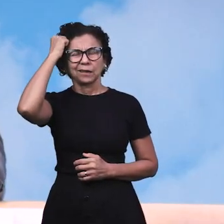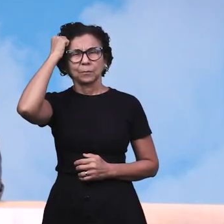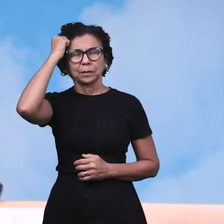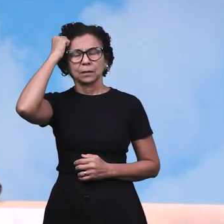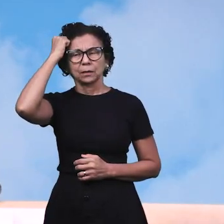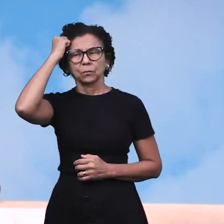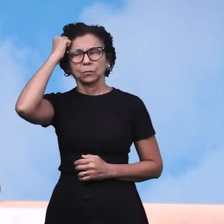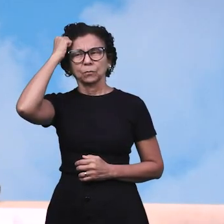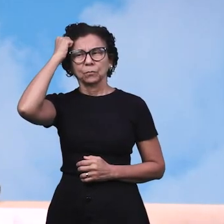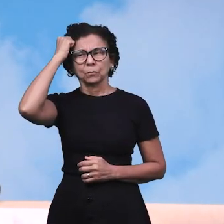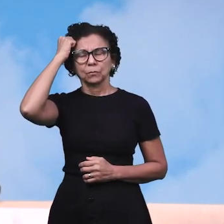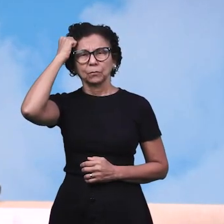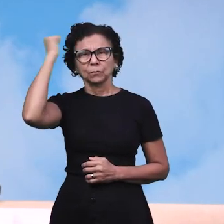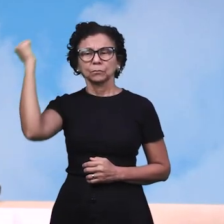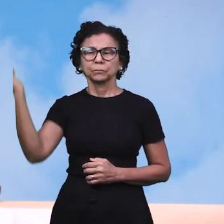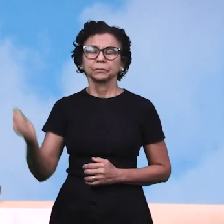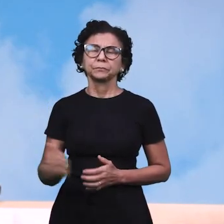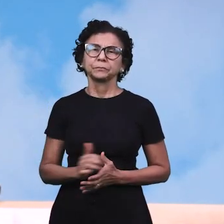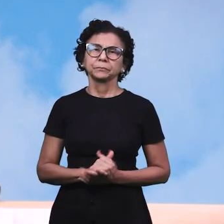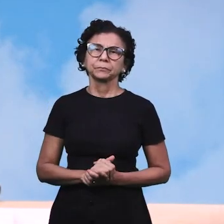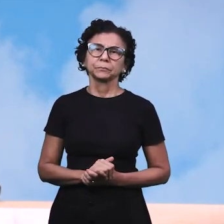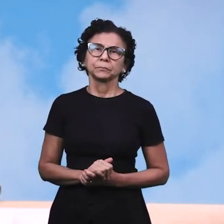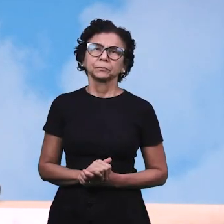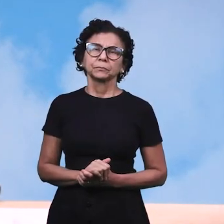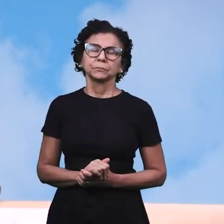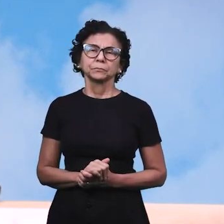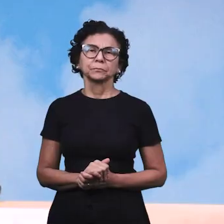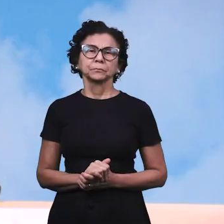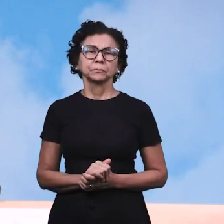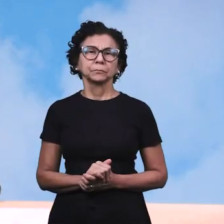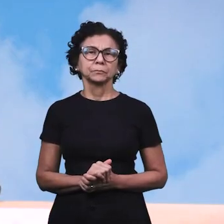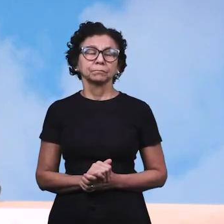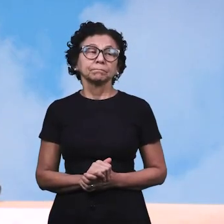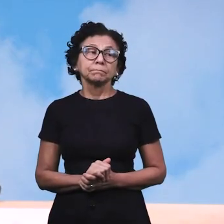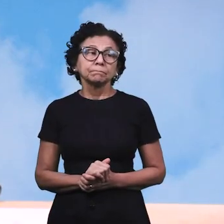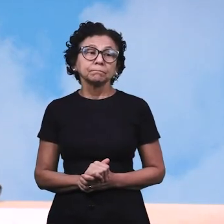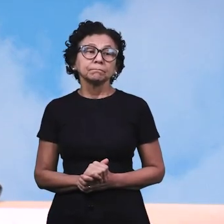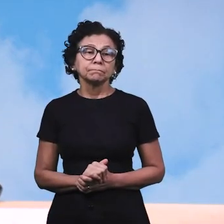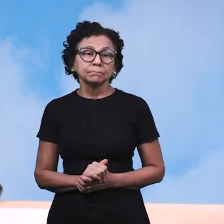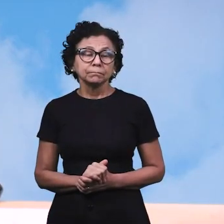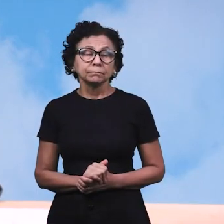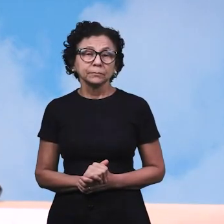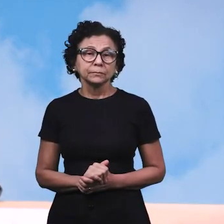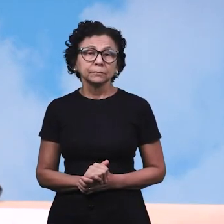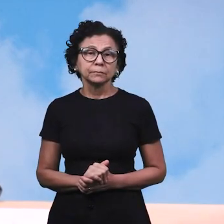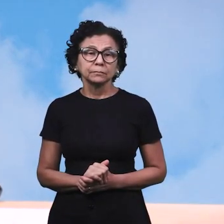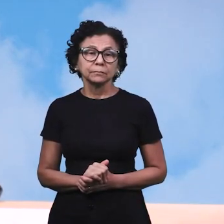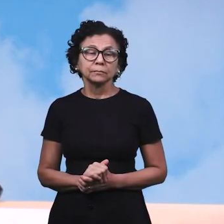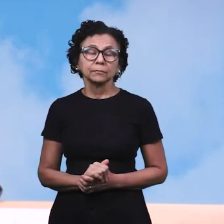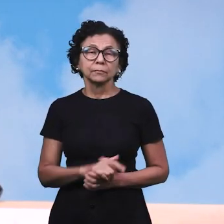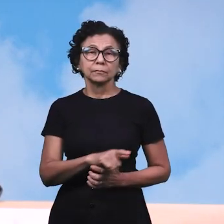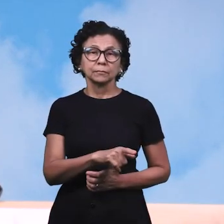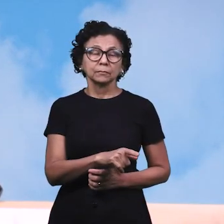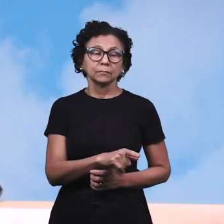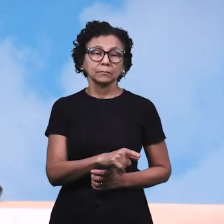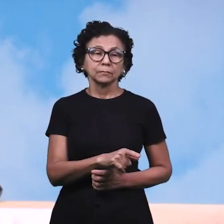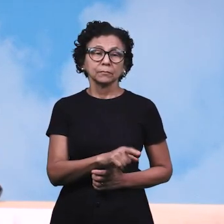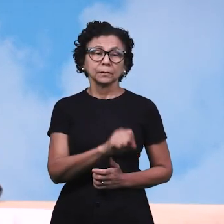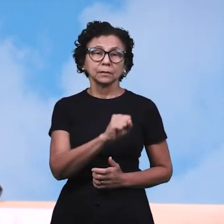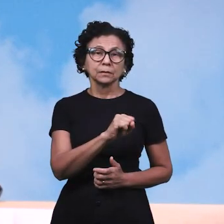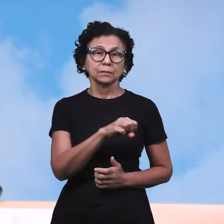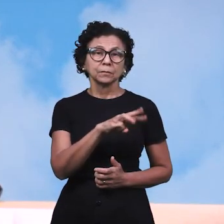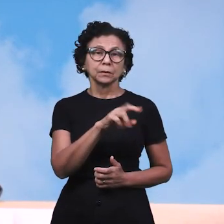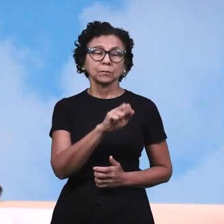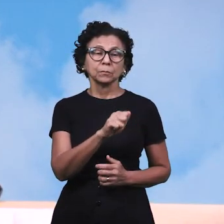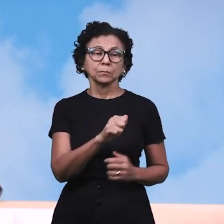vai vir Benjamim. Isso mesmo. Quando ele ouve, se arrependeu, Simeão ficou preso, o próximo